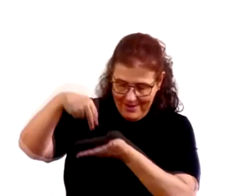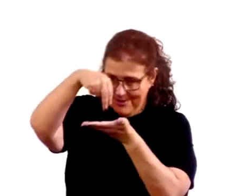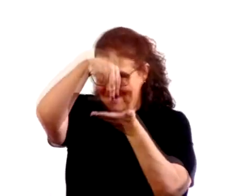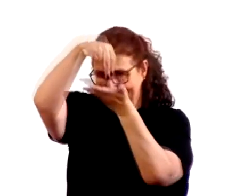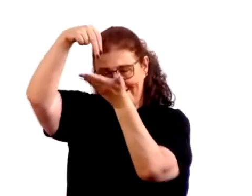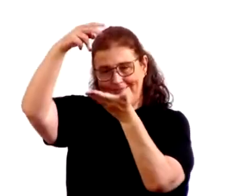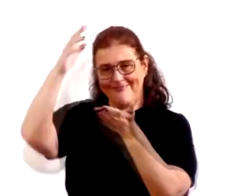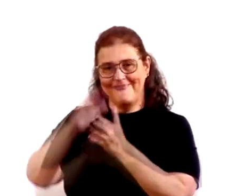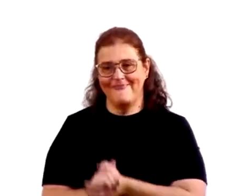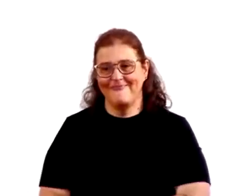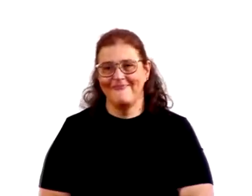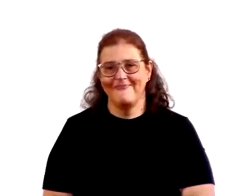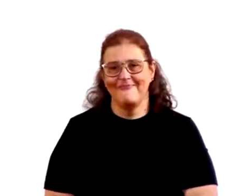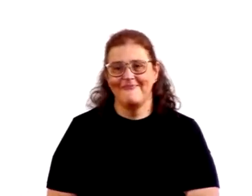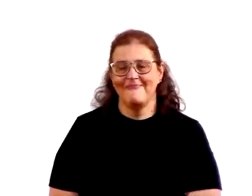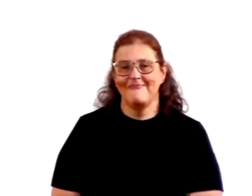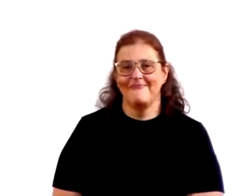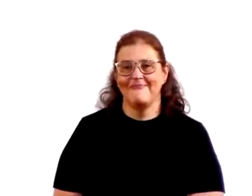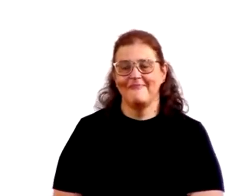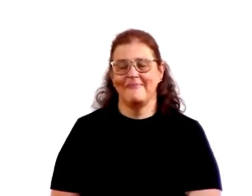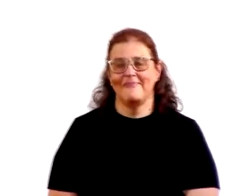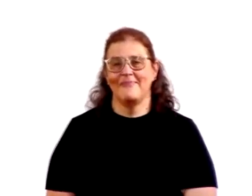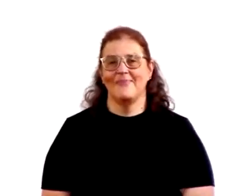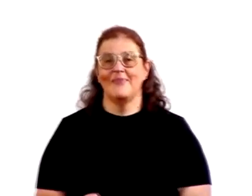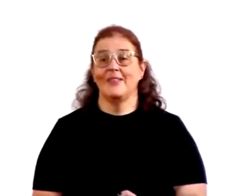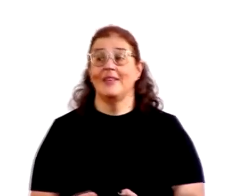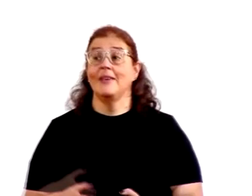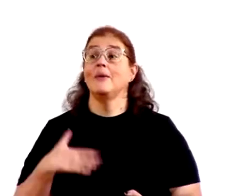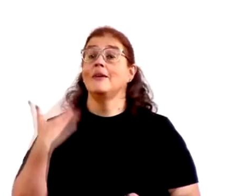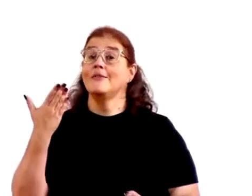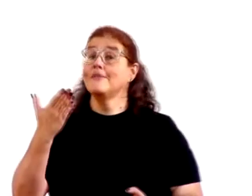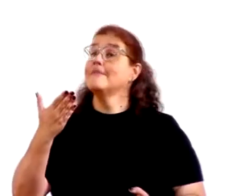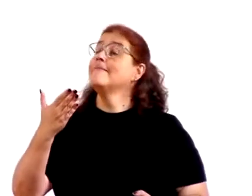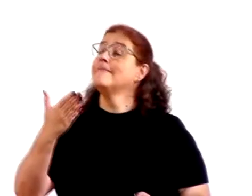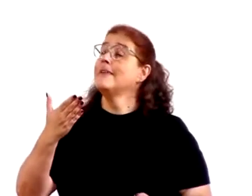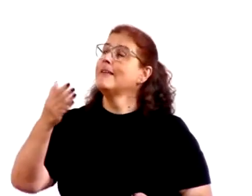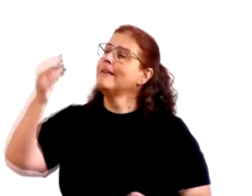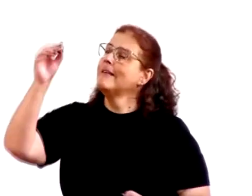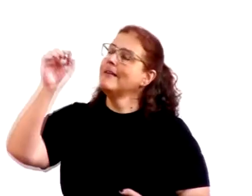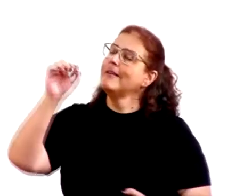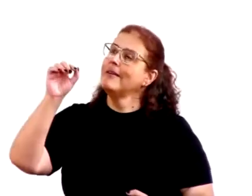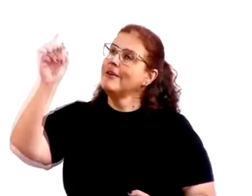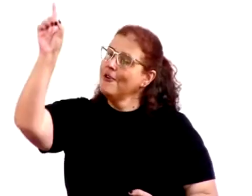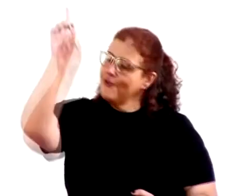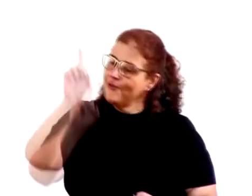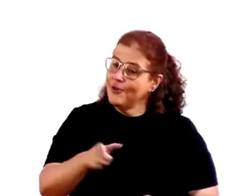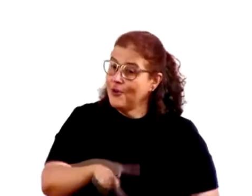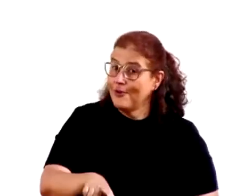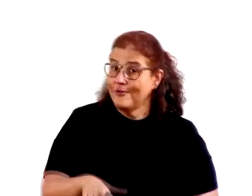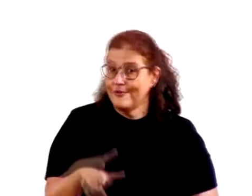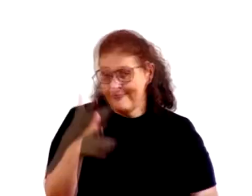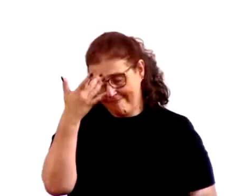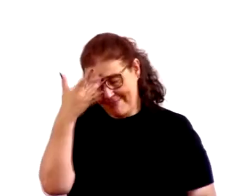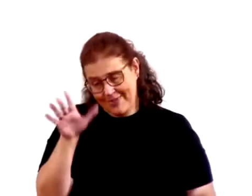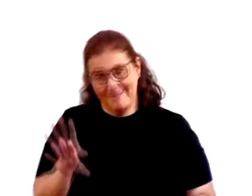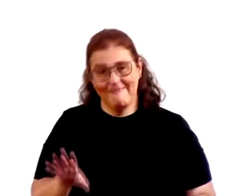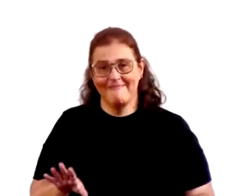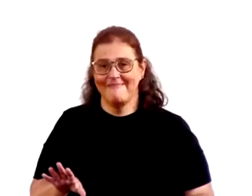galileus disseram, quando ele vai voltar? E ele disse, o Pai sabe, vejam os